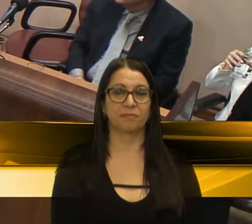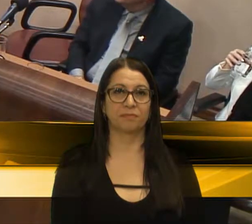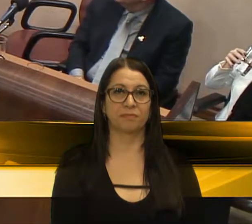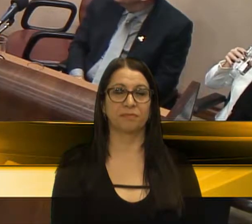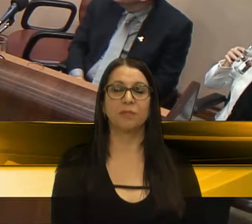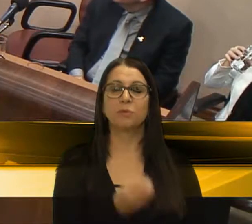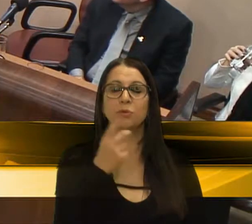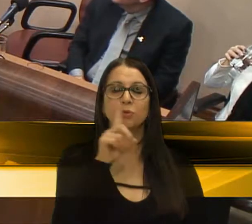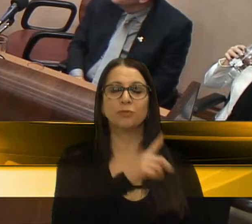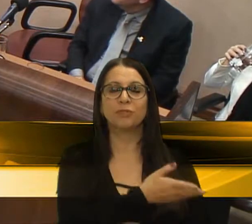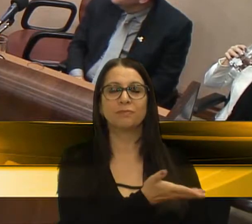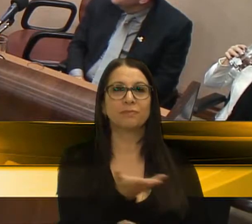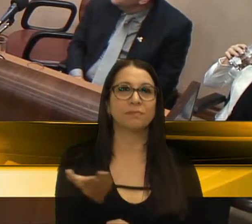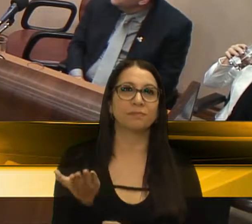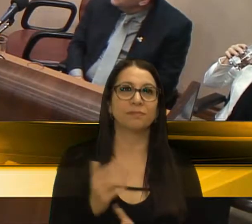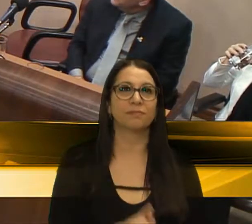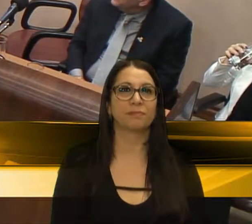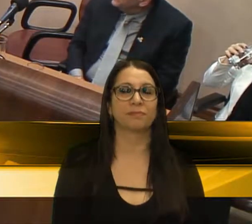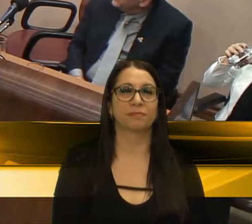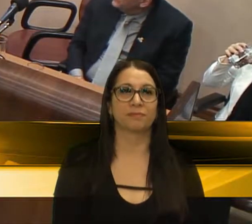Bom dia a todos.